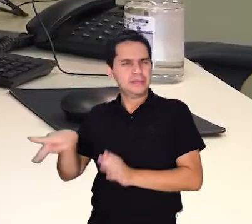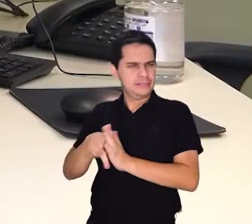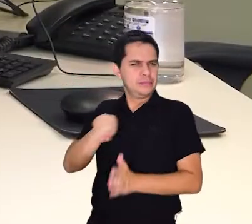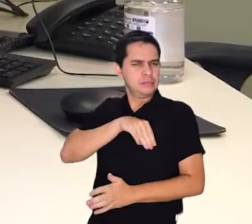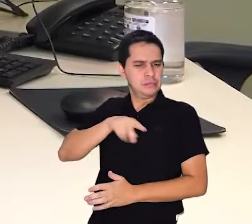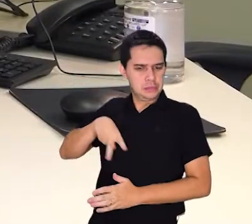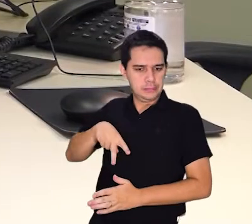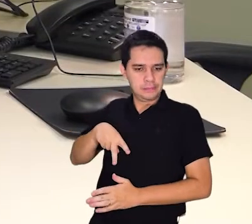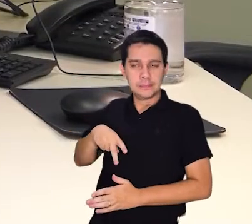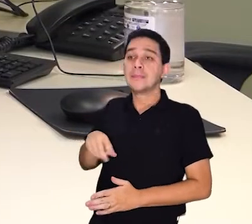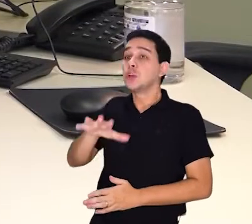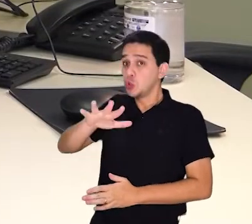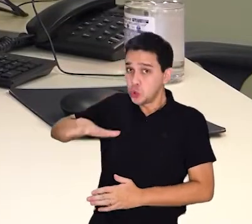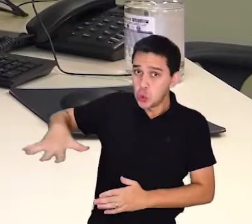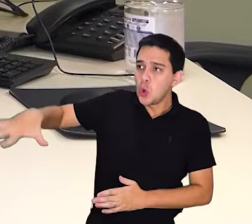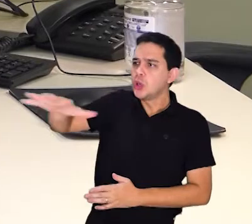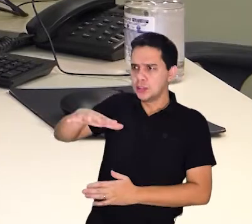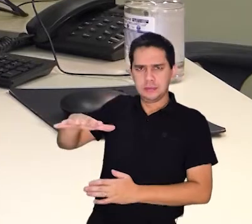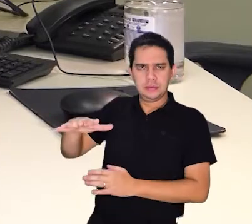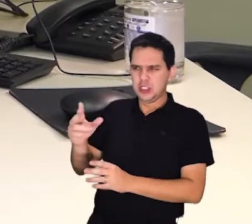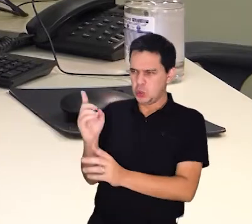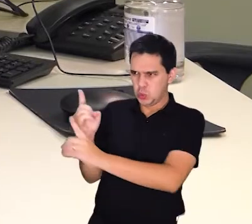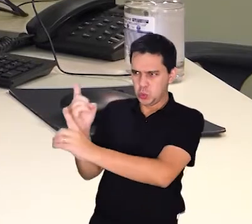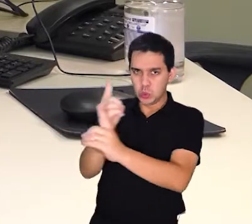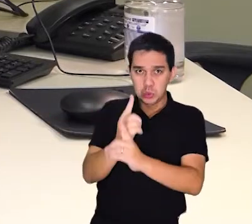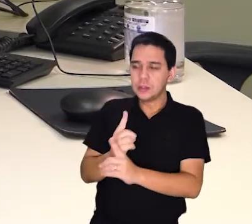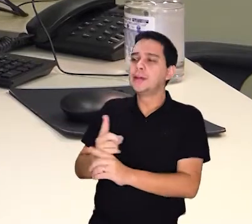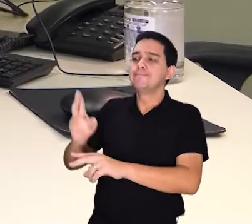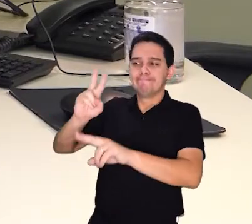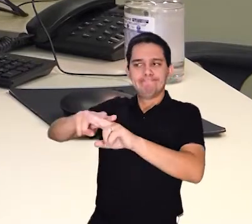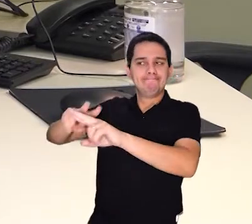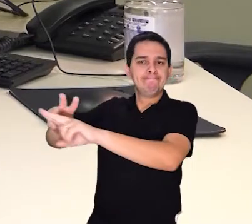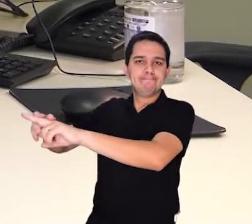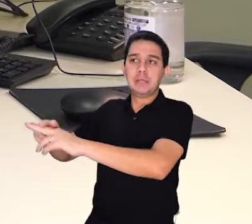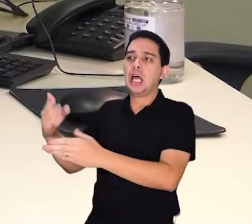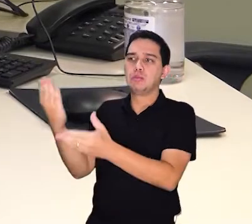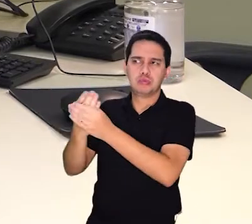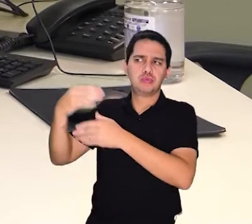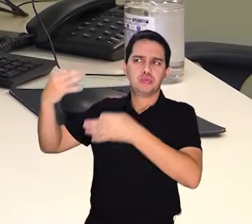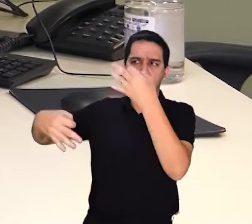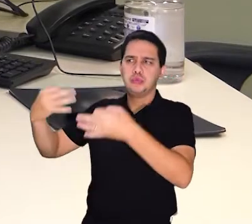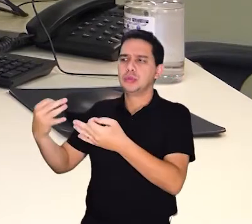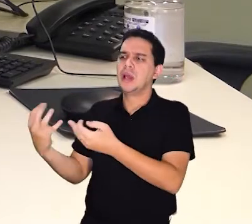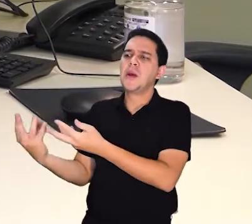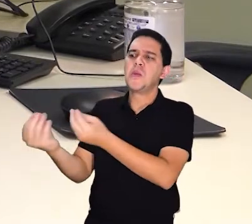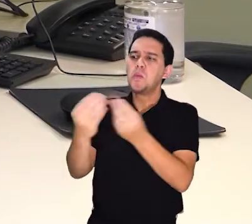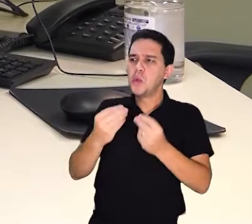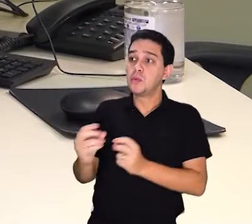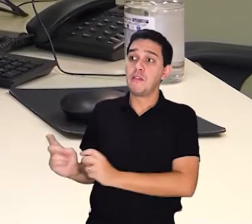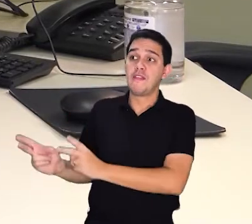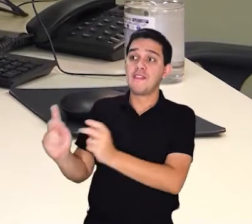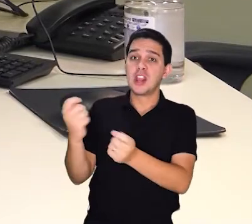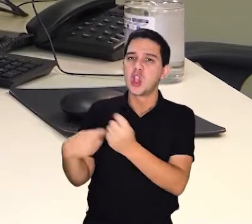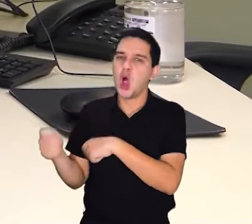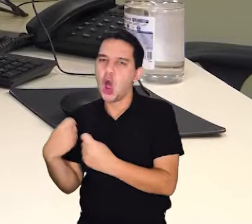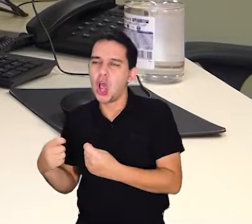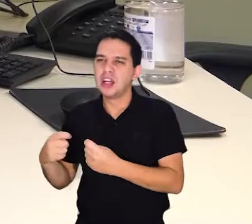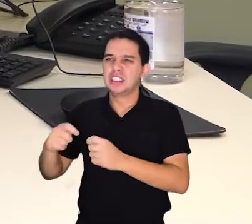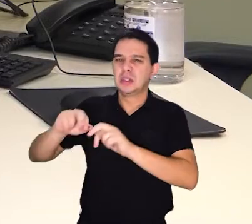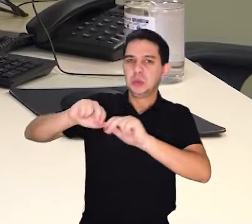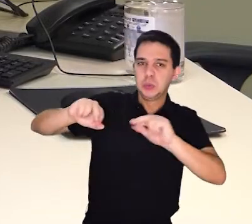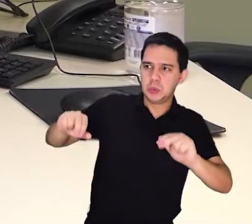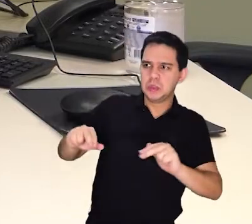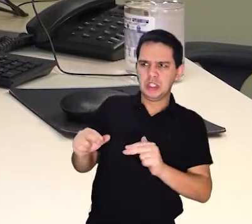irão responder na Justiça pelo crime de associação para o tráfico. Alguns dos denunciados vão responder também por tráfico de drogas, receptação